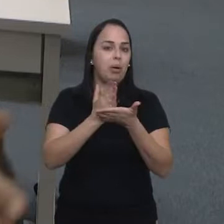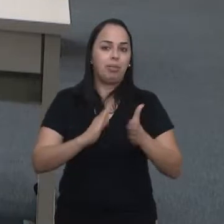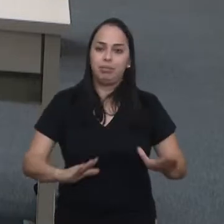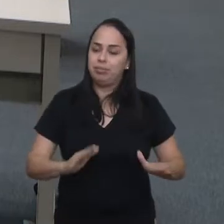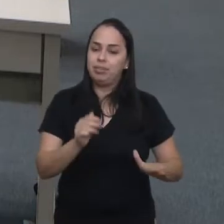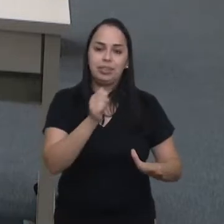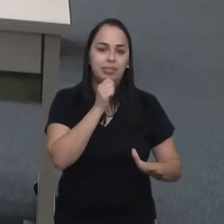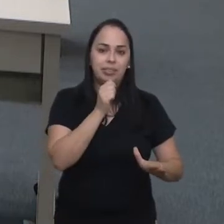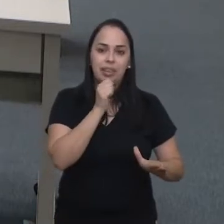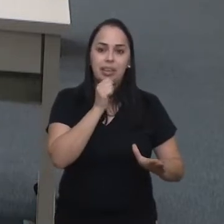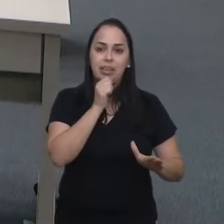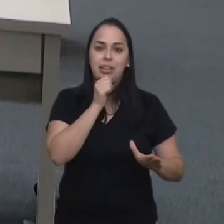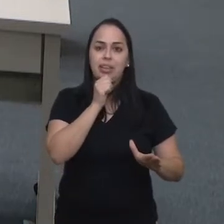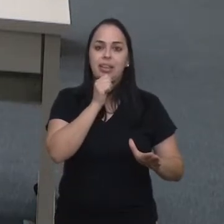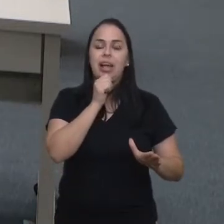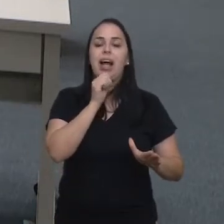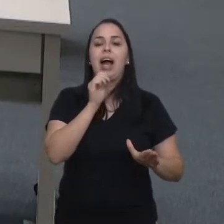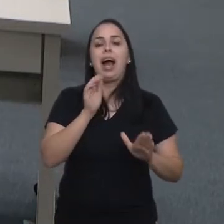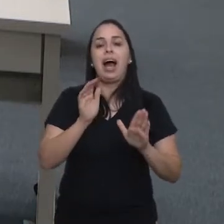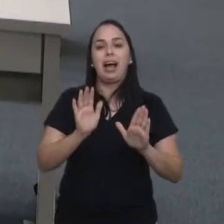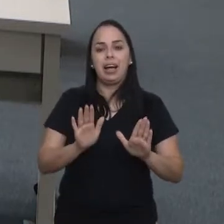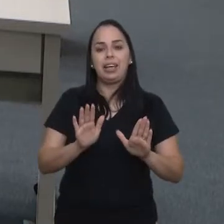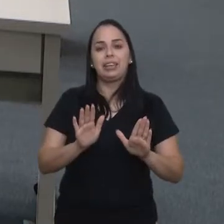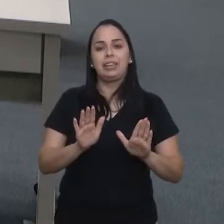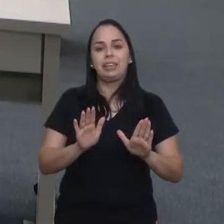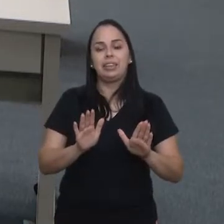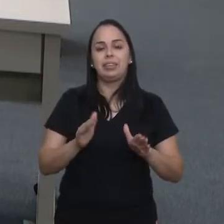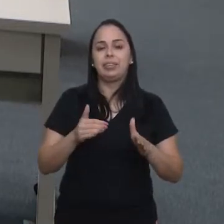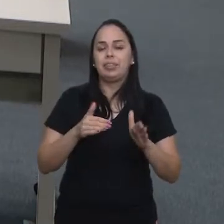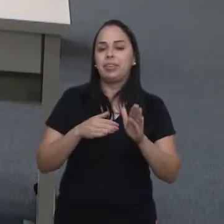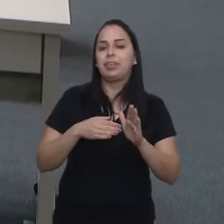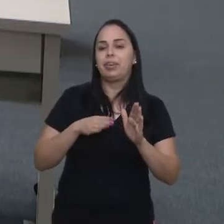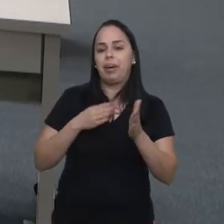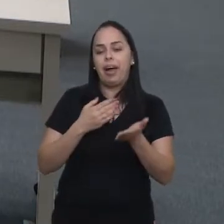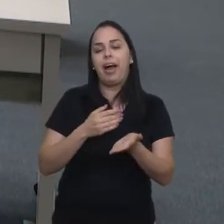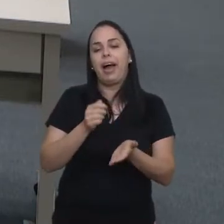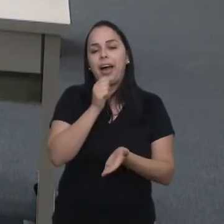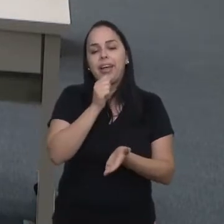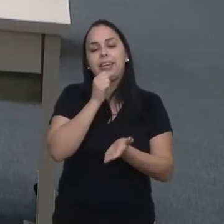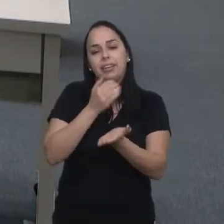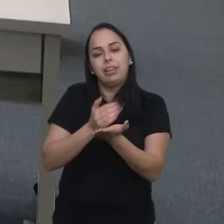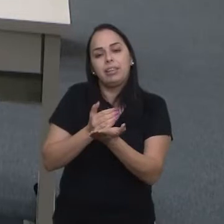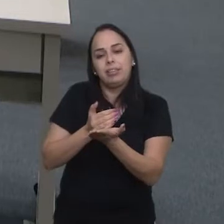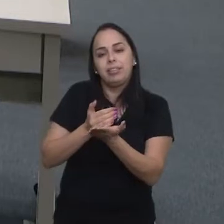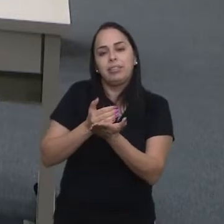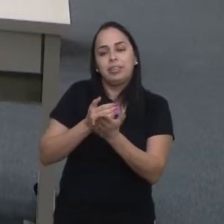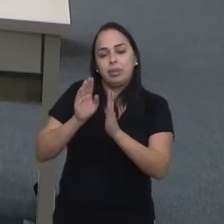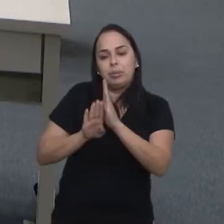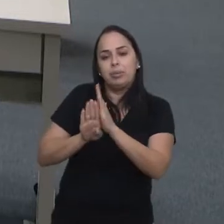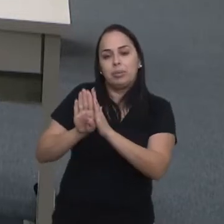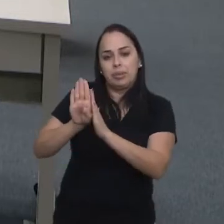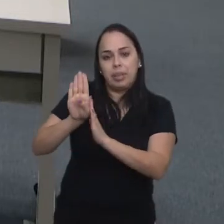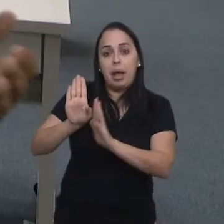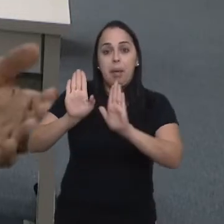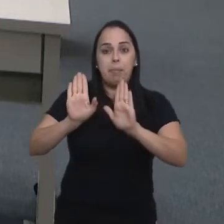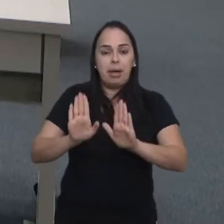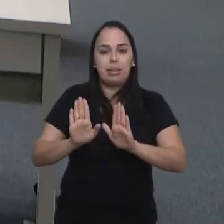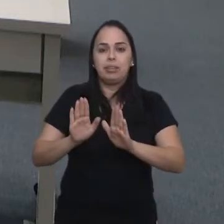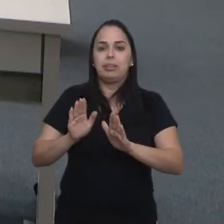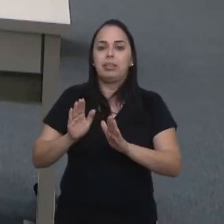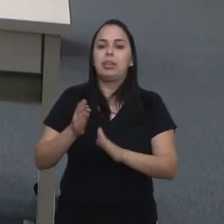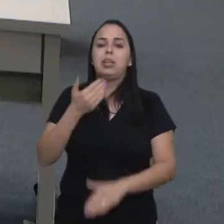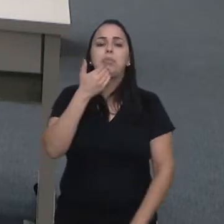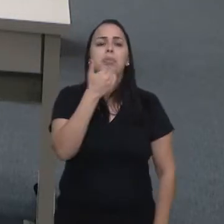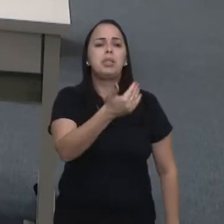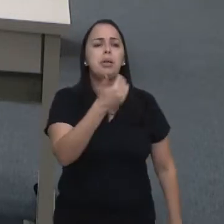não passou, ela está atingindo números ainda alarmantes no Brasil. E durante muito